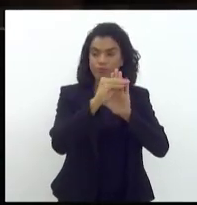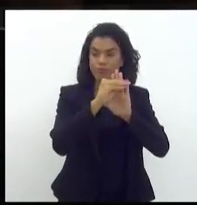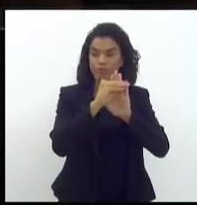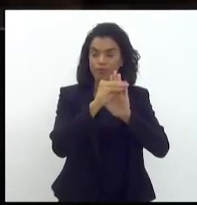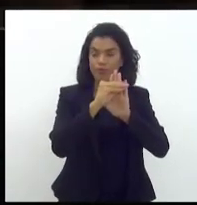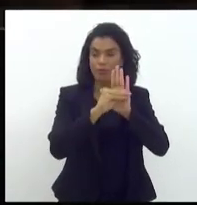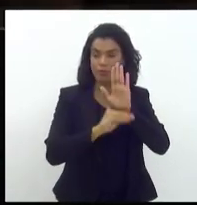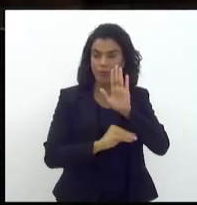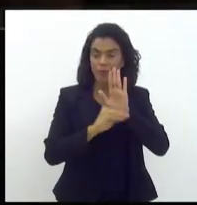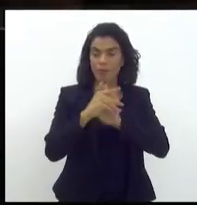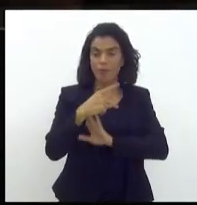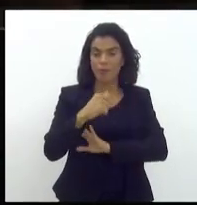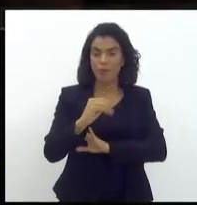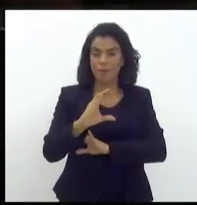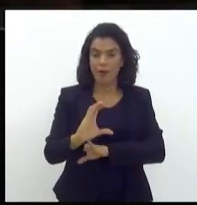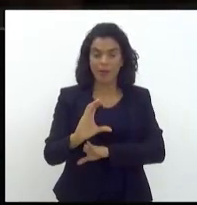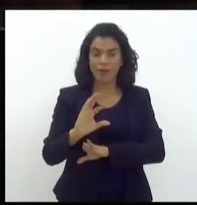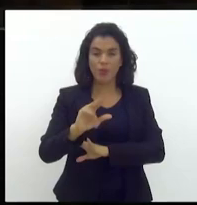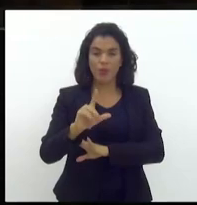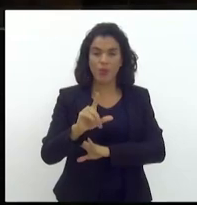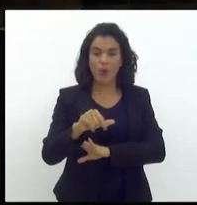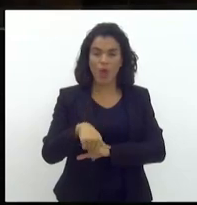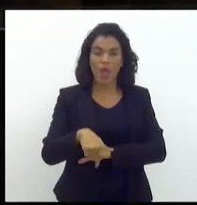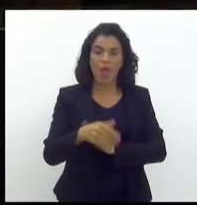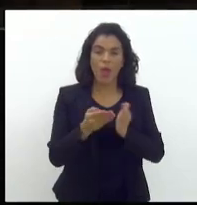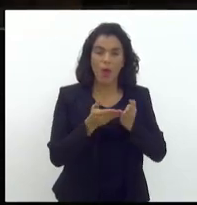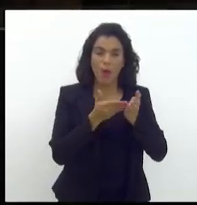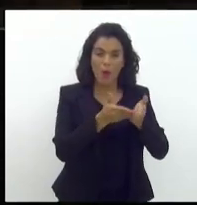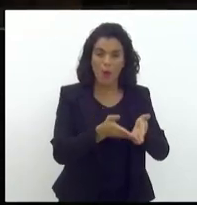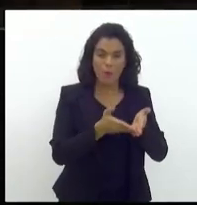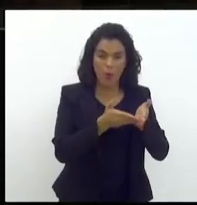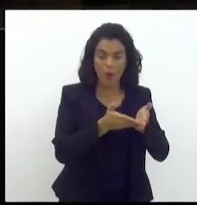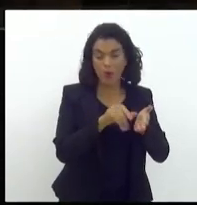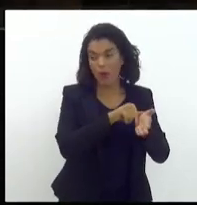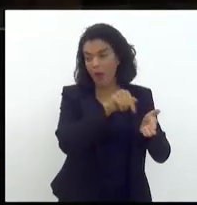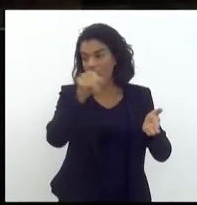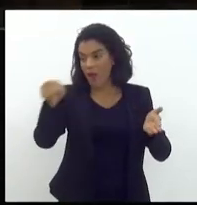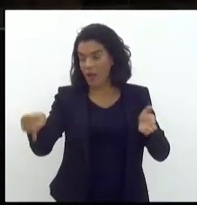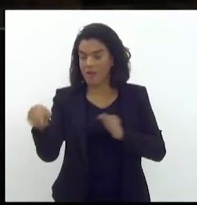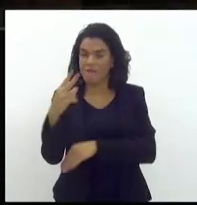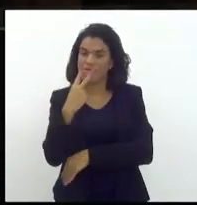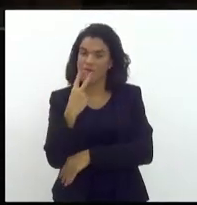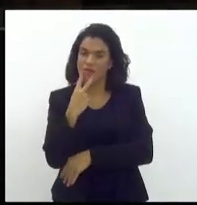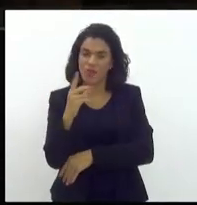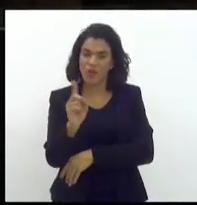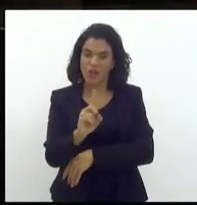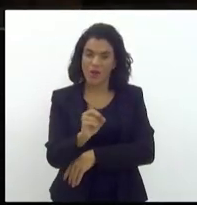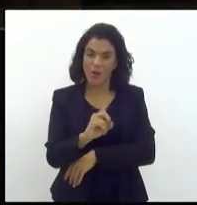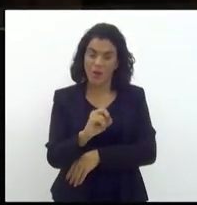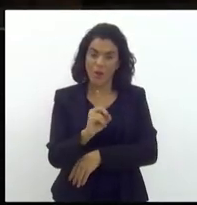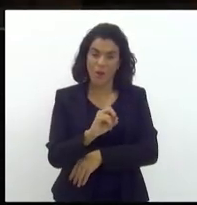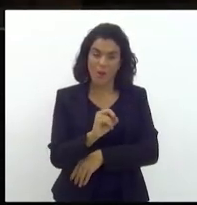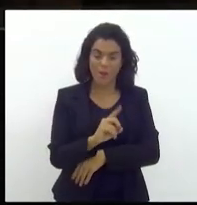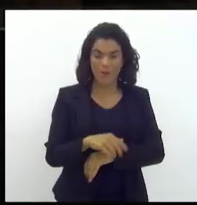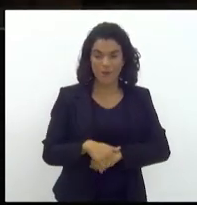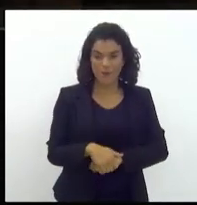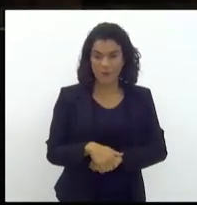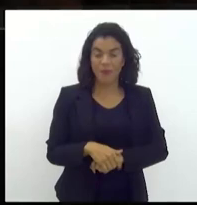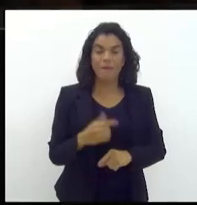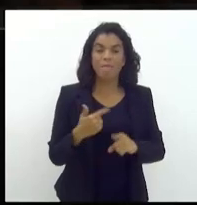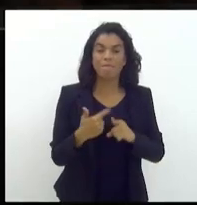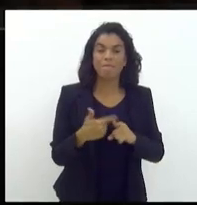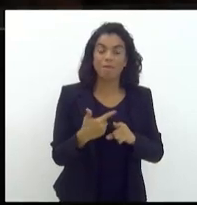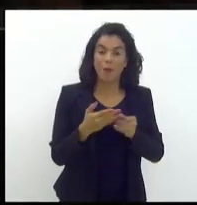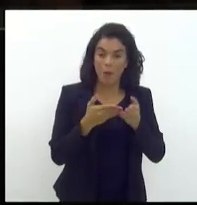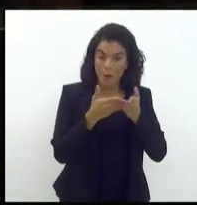deve ser para ligar o porto do a sua vitória por a sua é Rio de Janeiro e Vitória porque